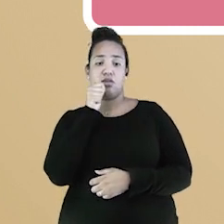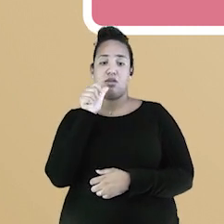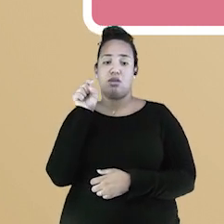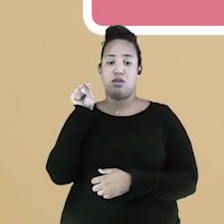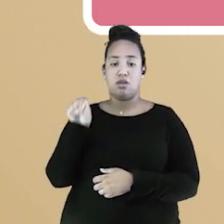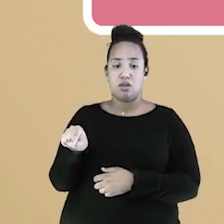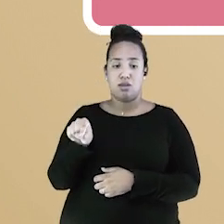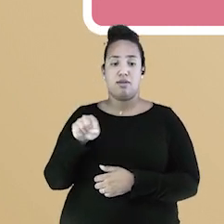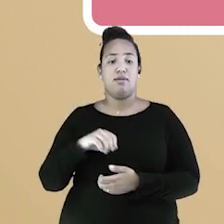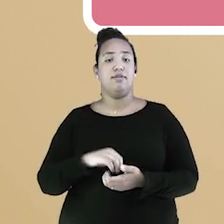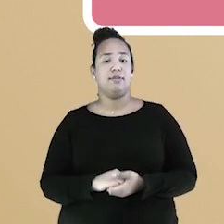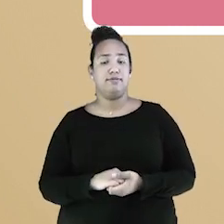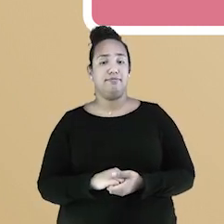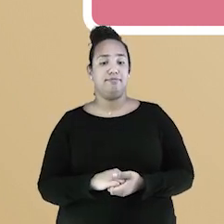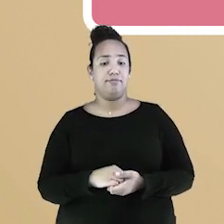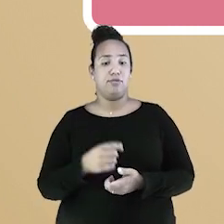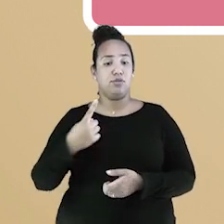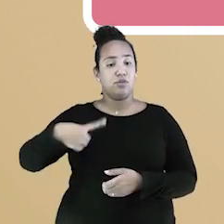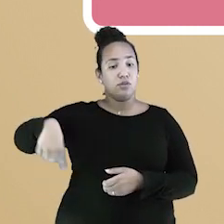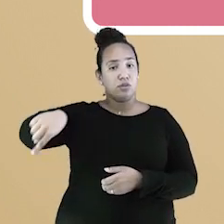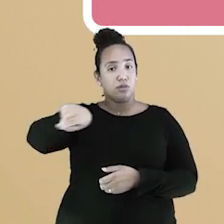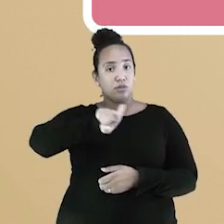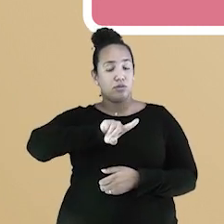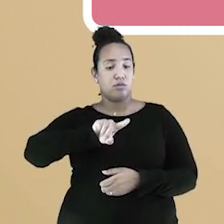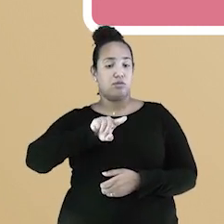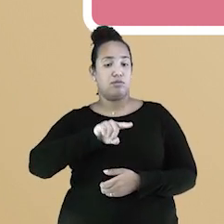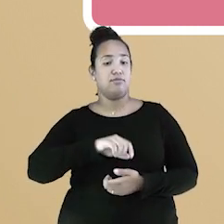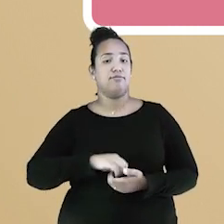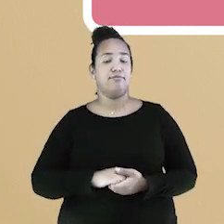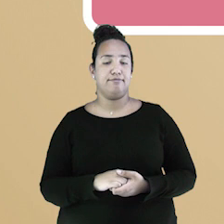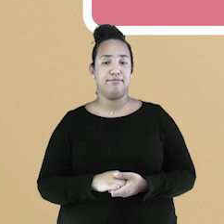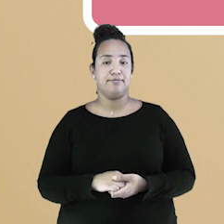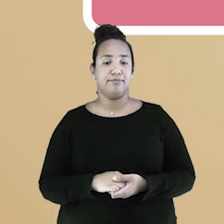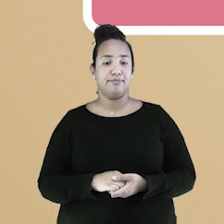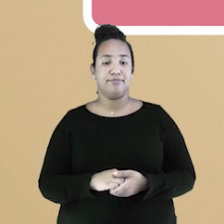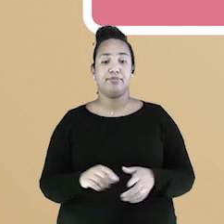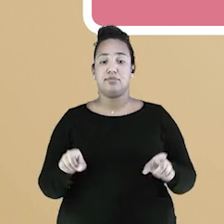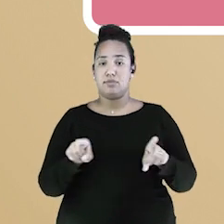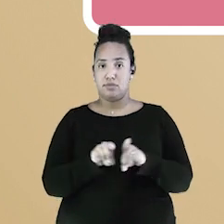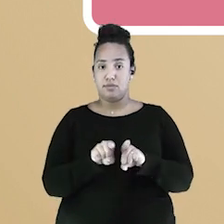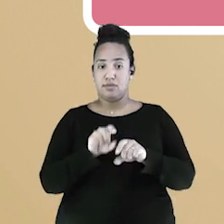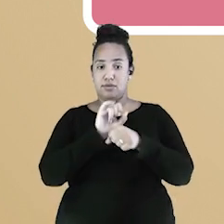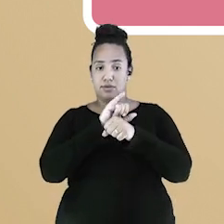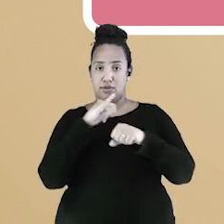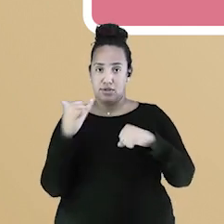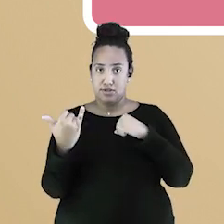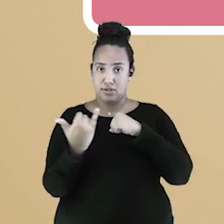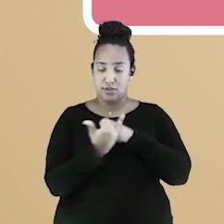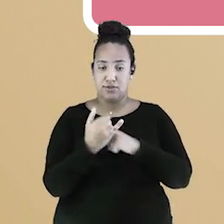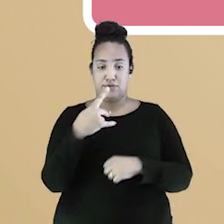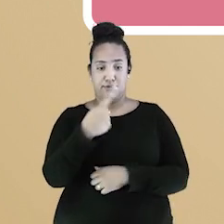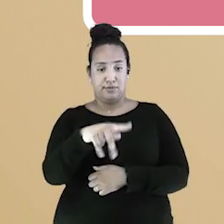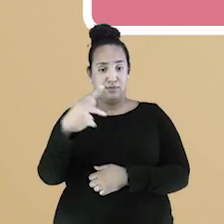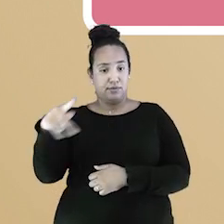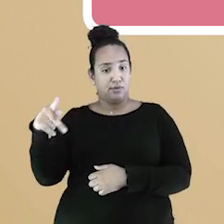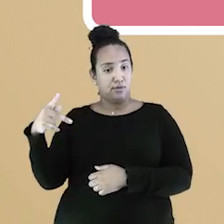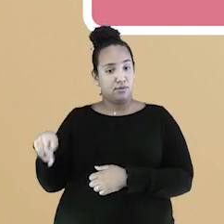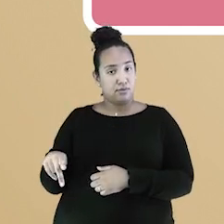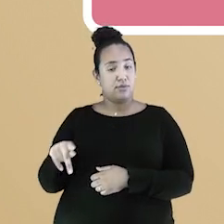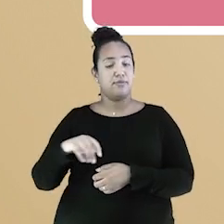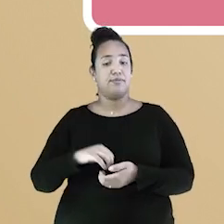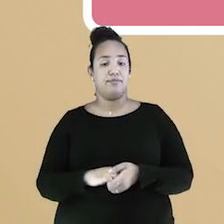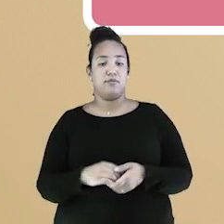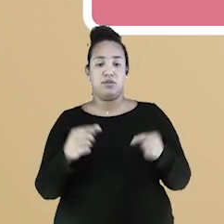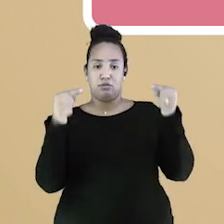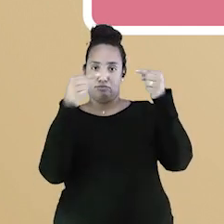they. E vimos os possessive adjectives, que equivalem a esses subjects. My,